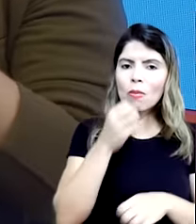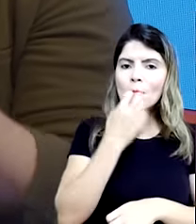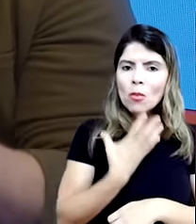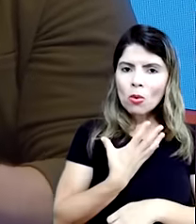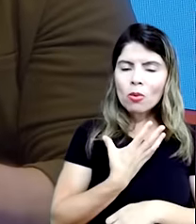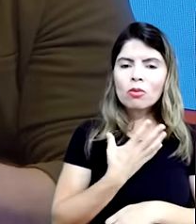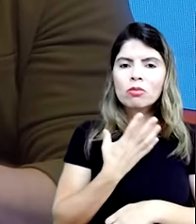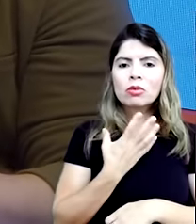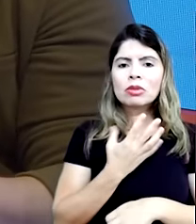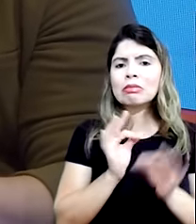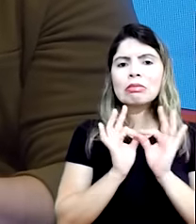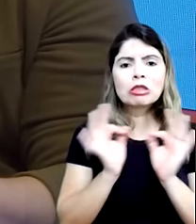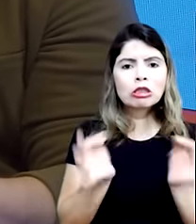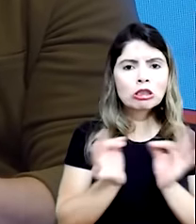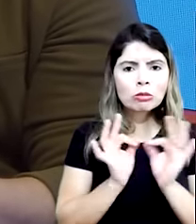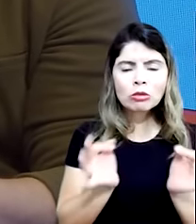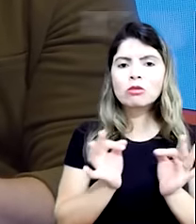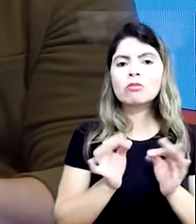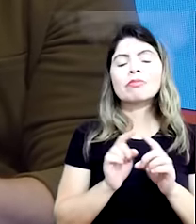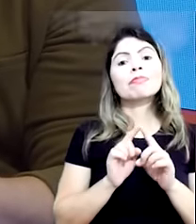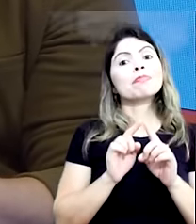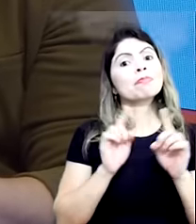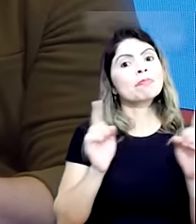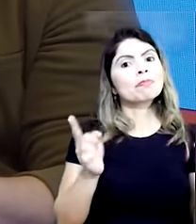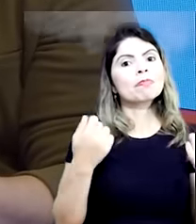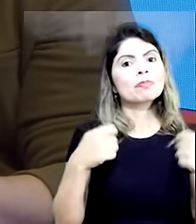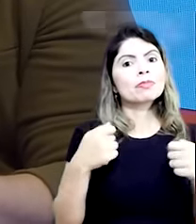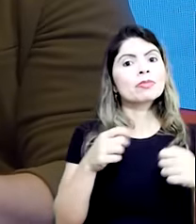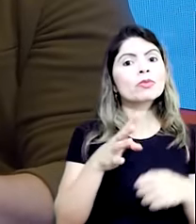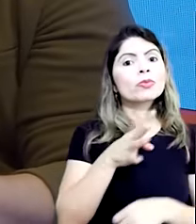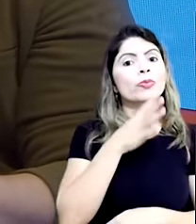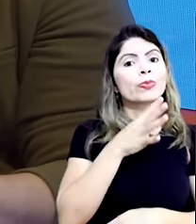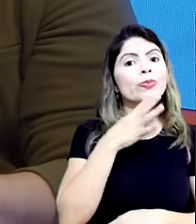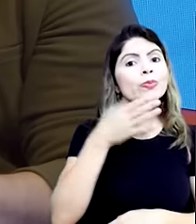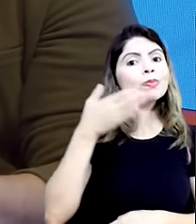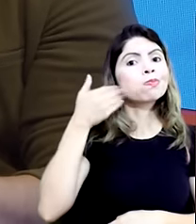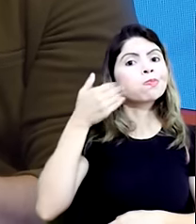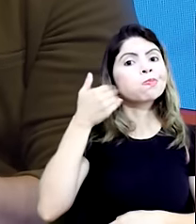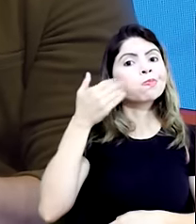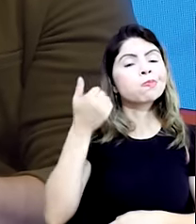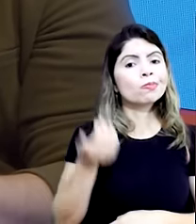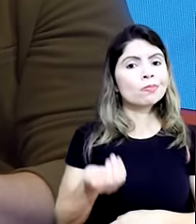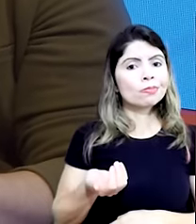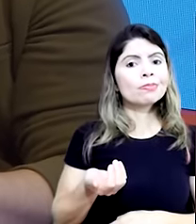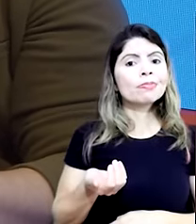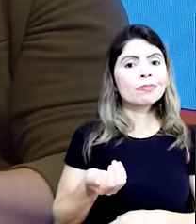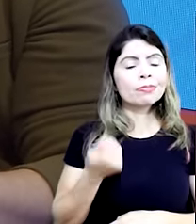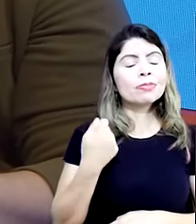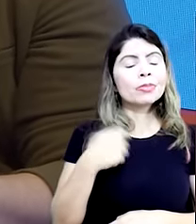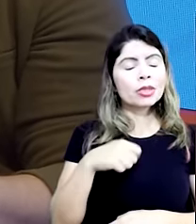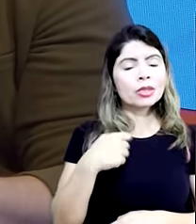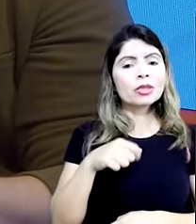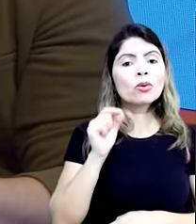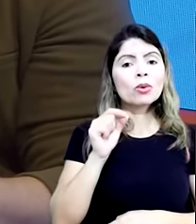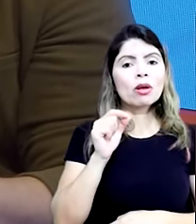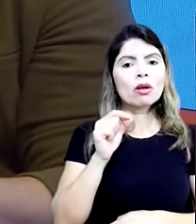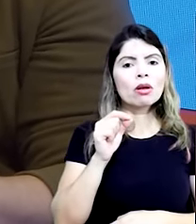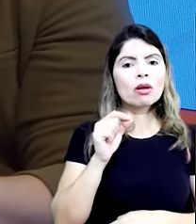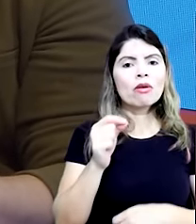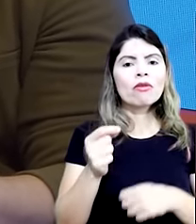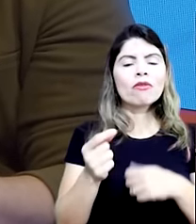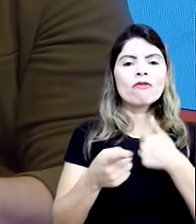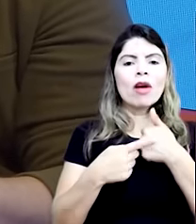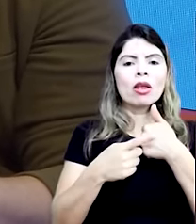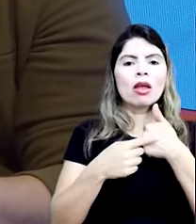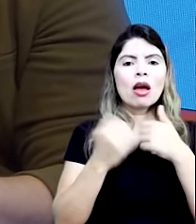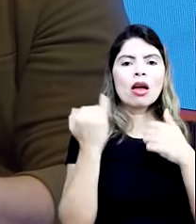extremamente simples de usar mas a gente precisa de conhecimento e também sempre validar a informação que é trazida por EA eu